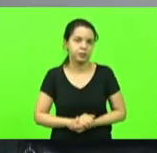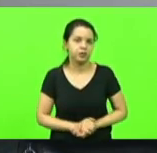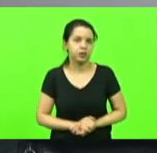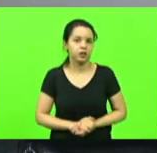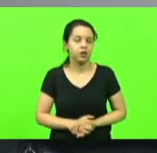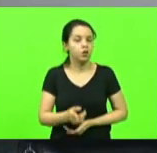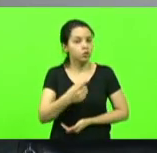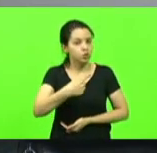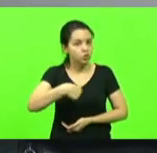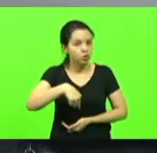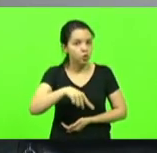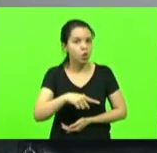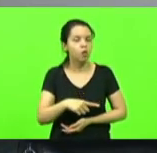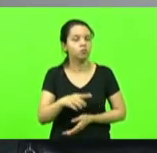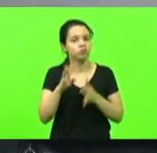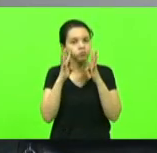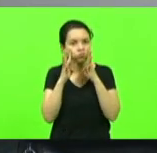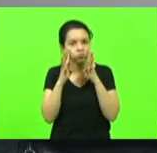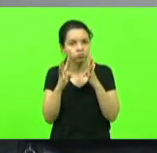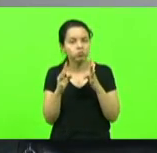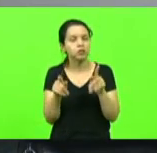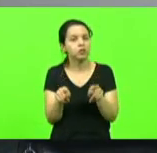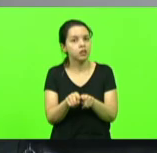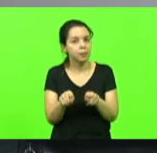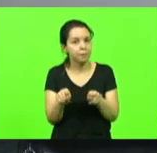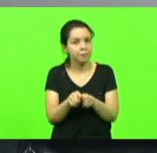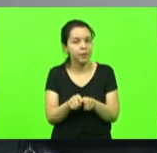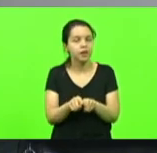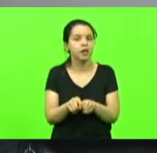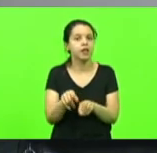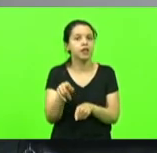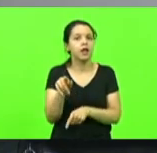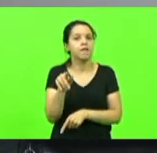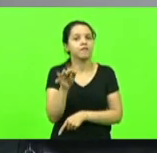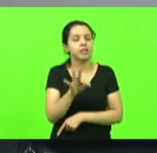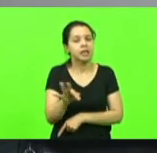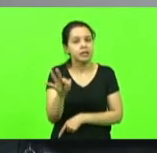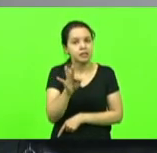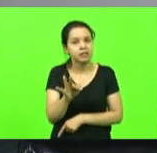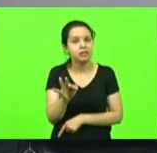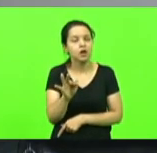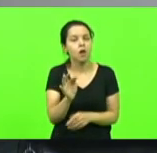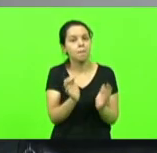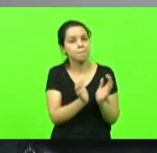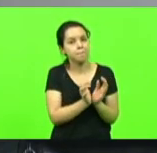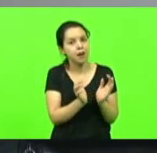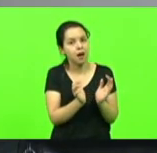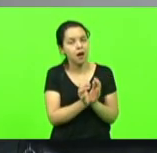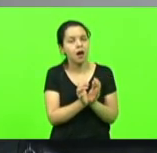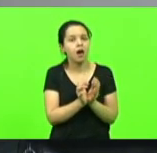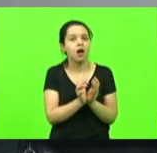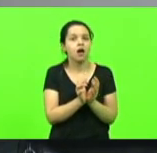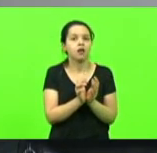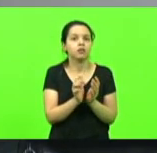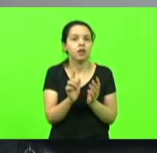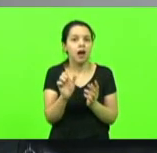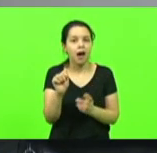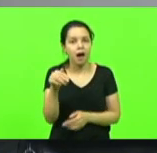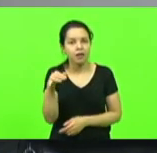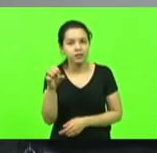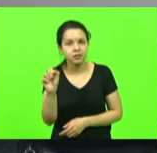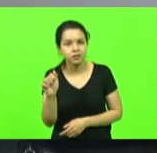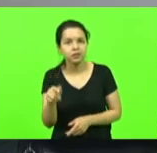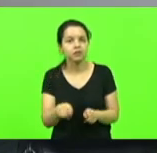com uma veemência muito grande também a Federação das APAES, através do Jean e da ASCA, que também demonstraram de uma